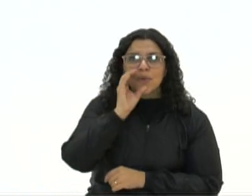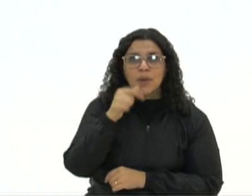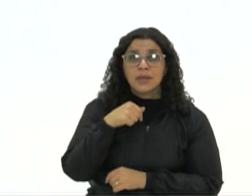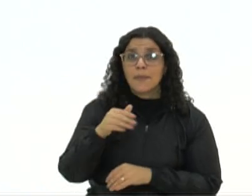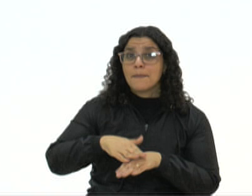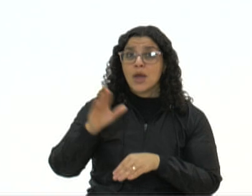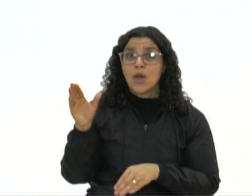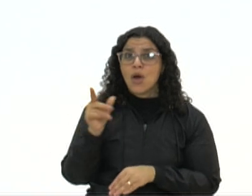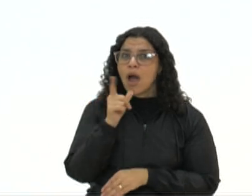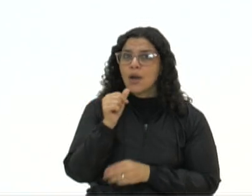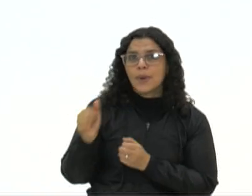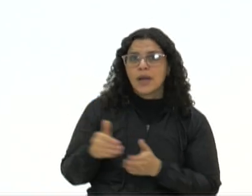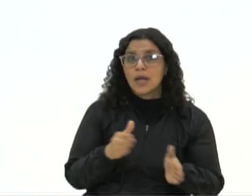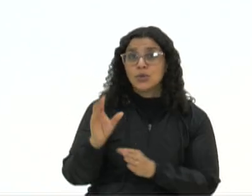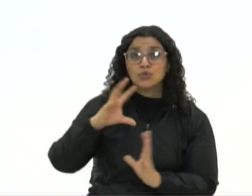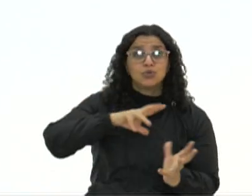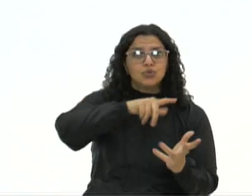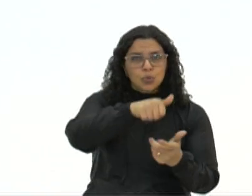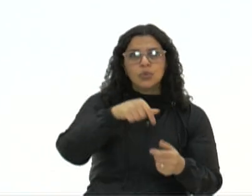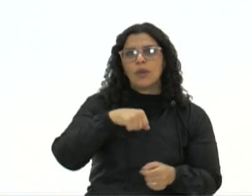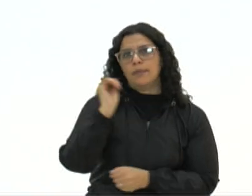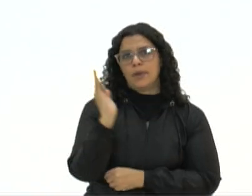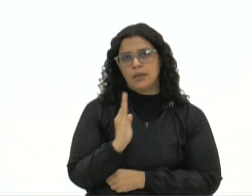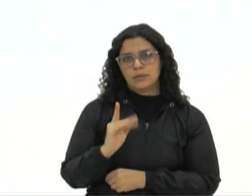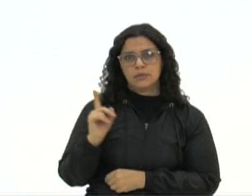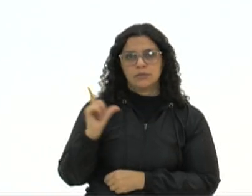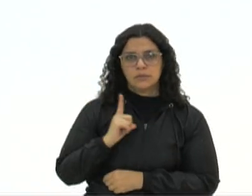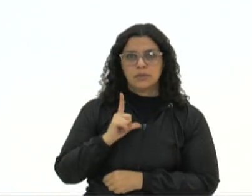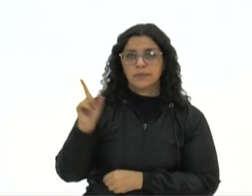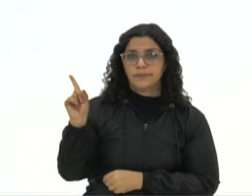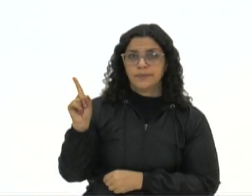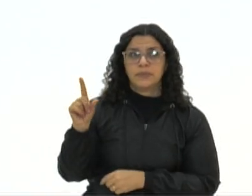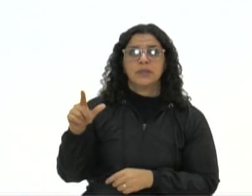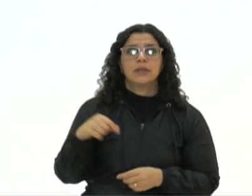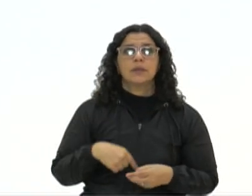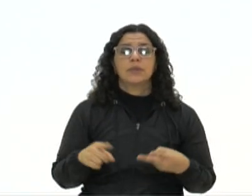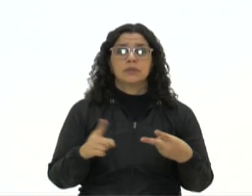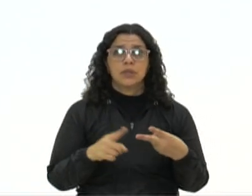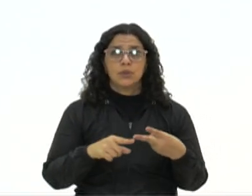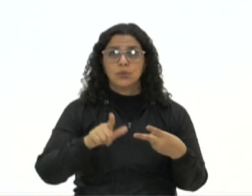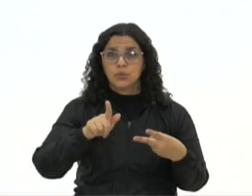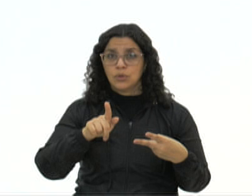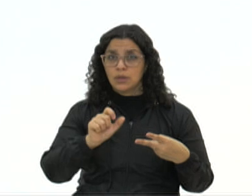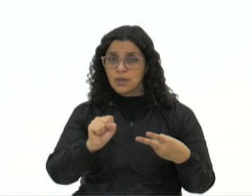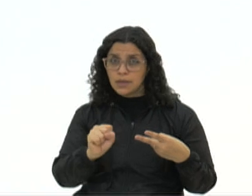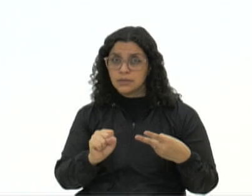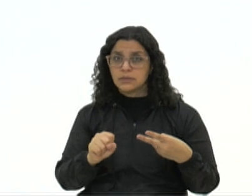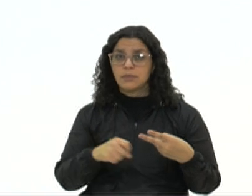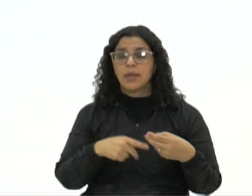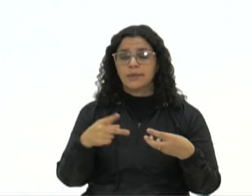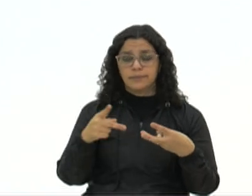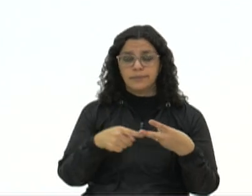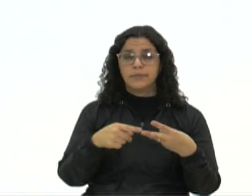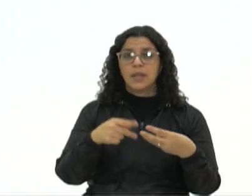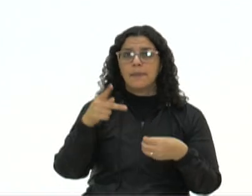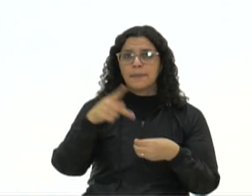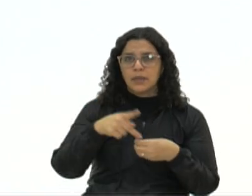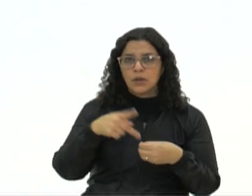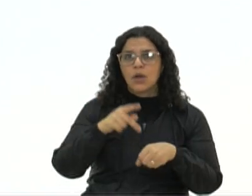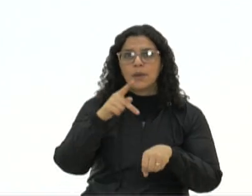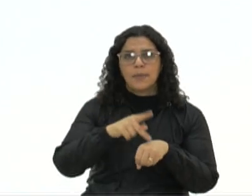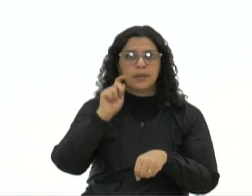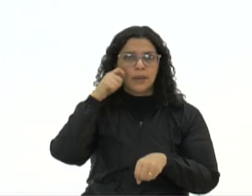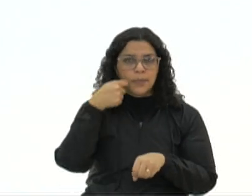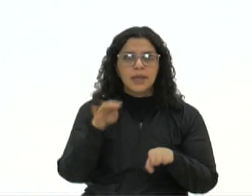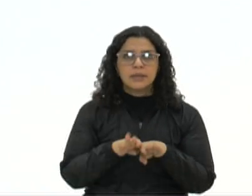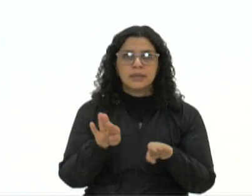do mundo, a maior bacia hidrográfica do planeta. Aí no Brasil depois o gás natural, derivados do petróleo, carvão, temos